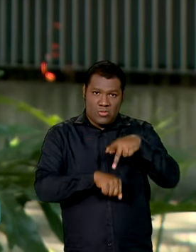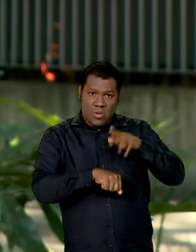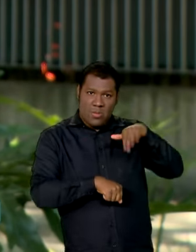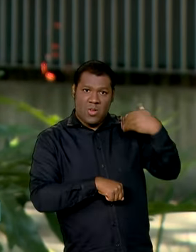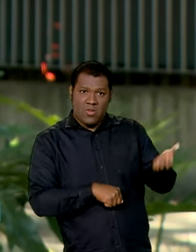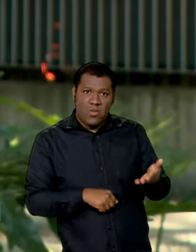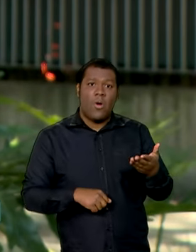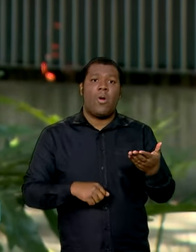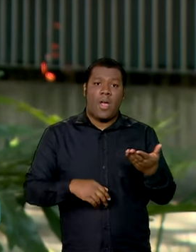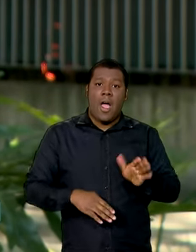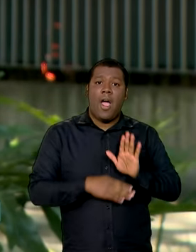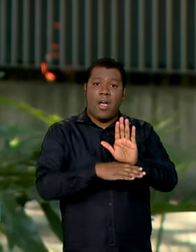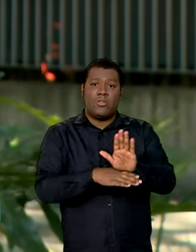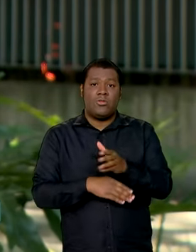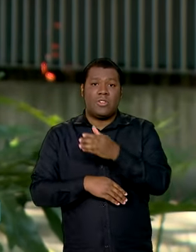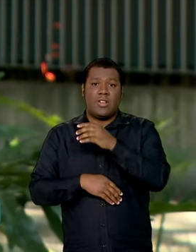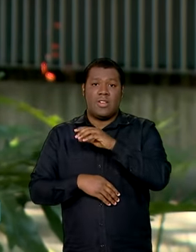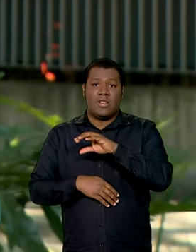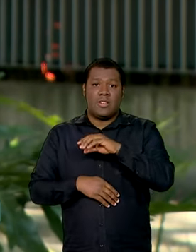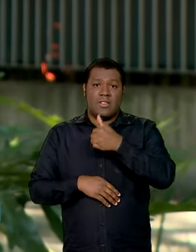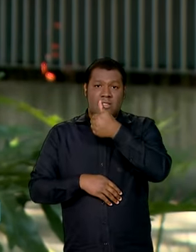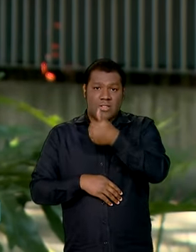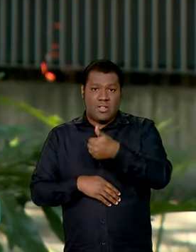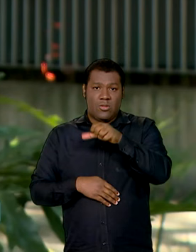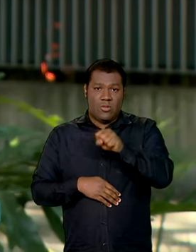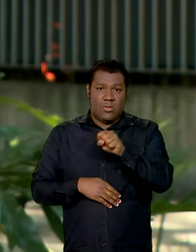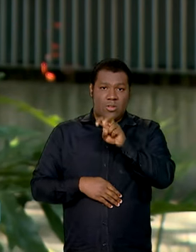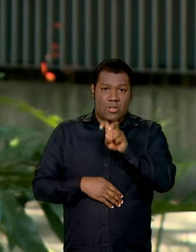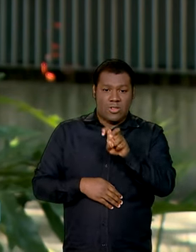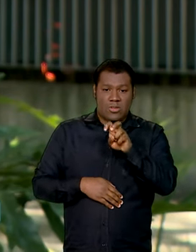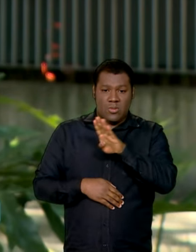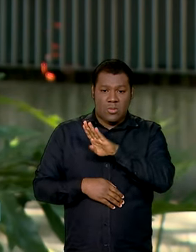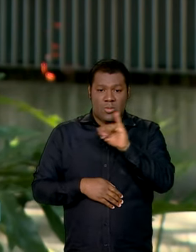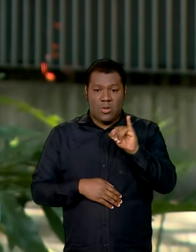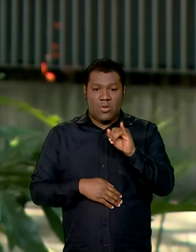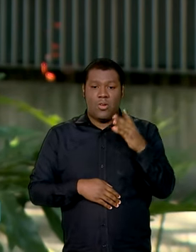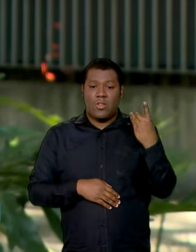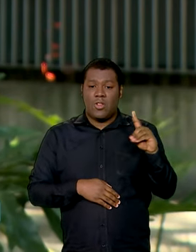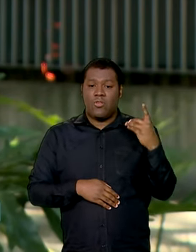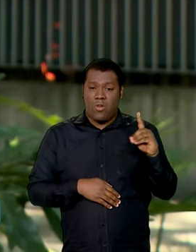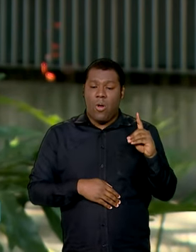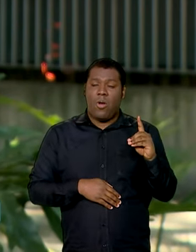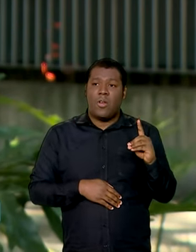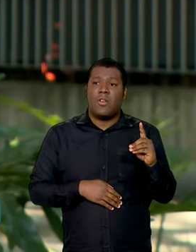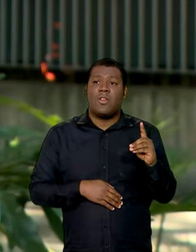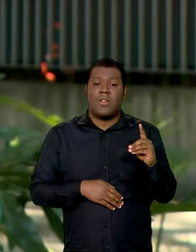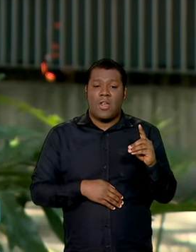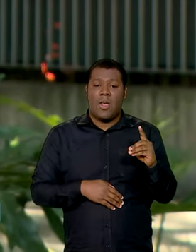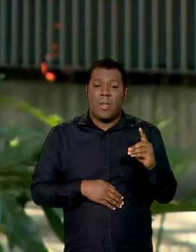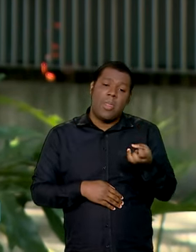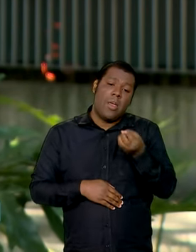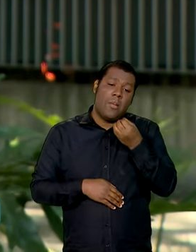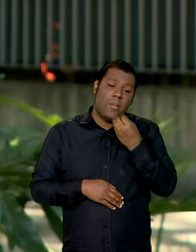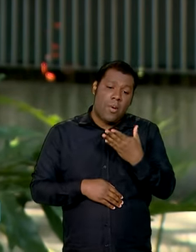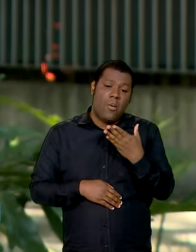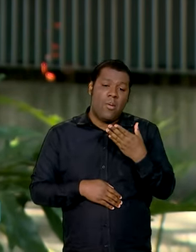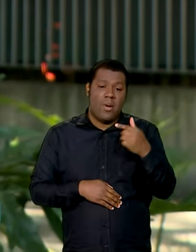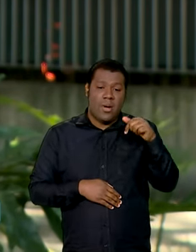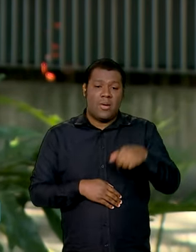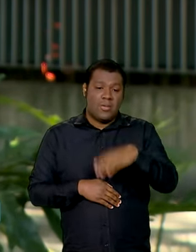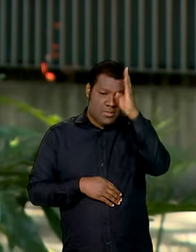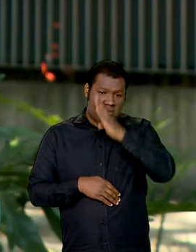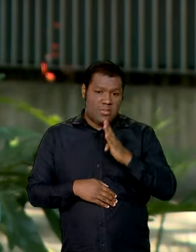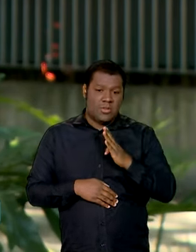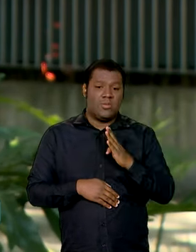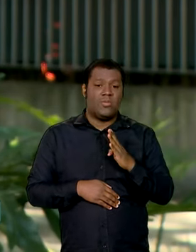movimentou 185 bilhões de dólares até agora e o saldo positivo para o Brasil